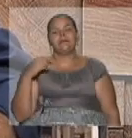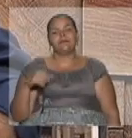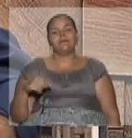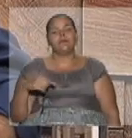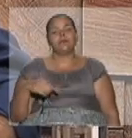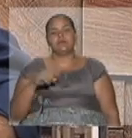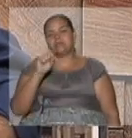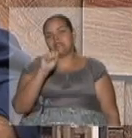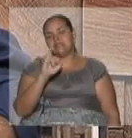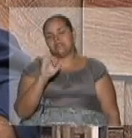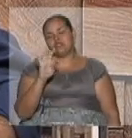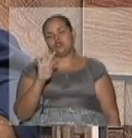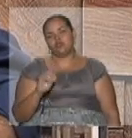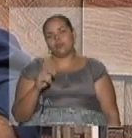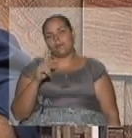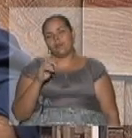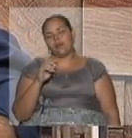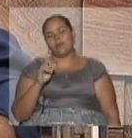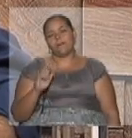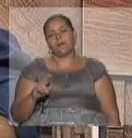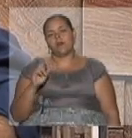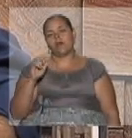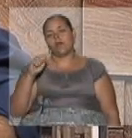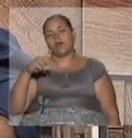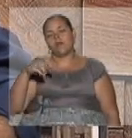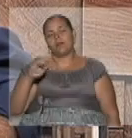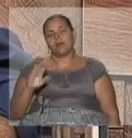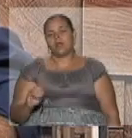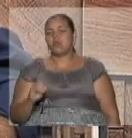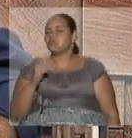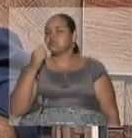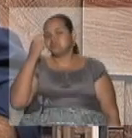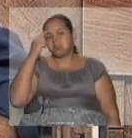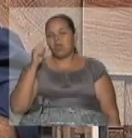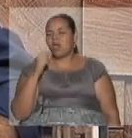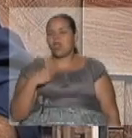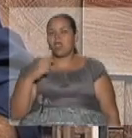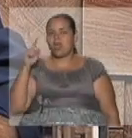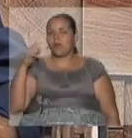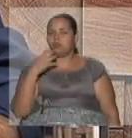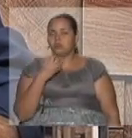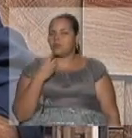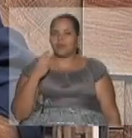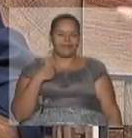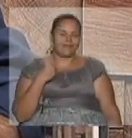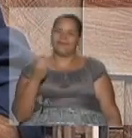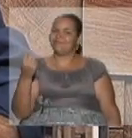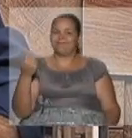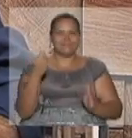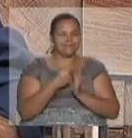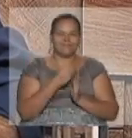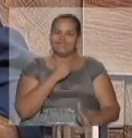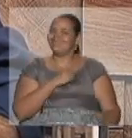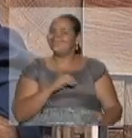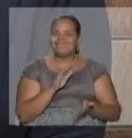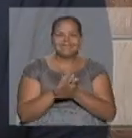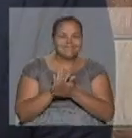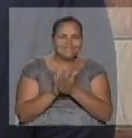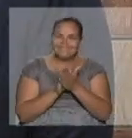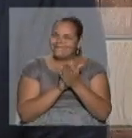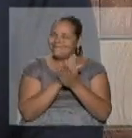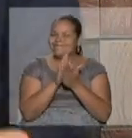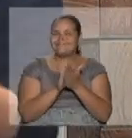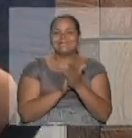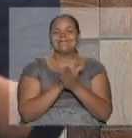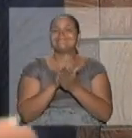sítio Pica-Pau Amarelo, não sei como, através de quem, que eu nunca recebi um tostão pela veiculação. Olha que coisa,